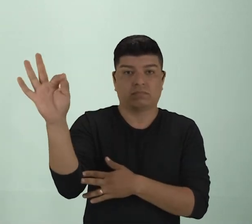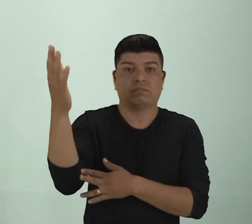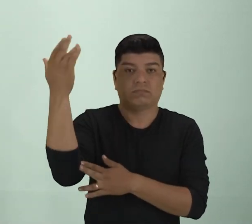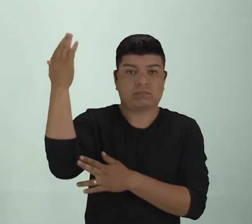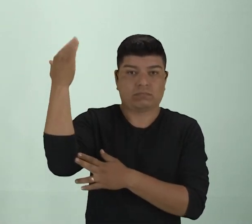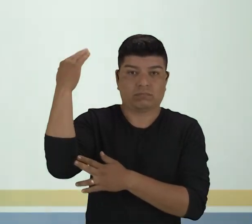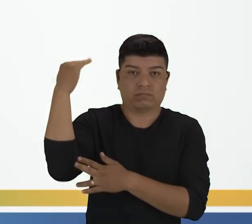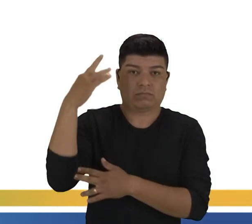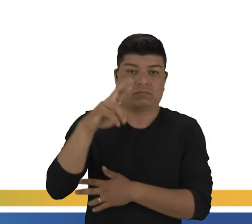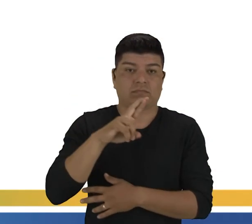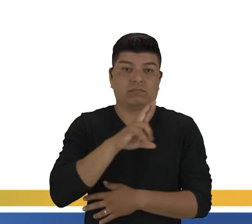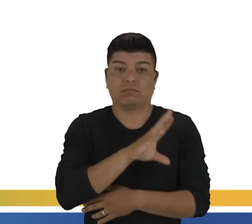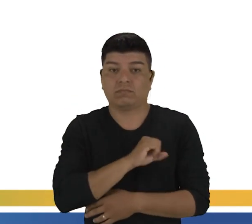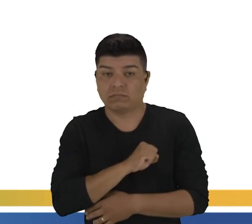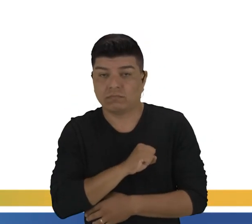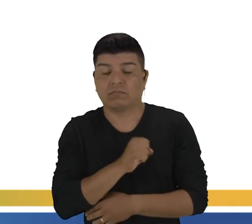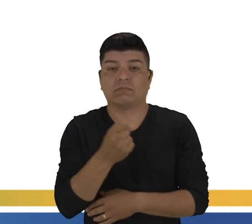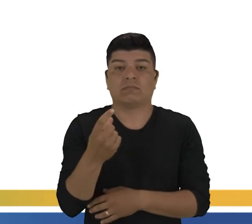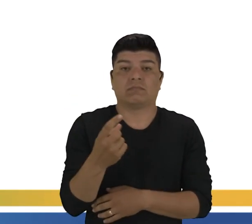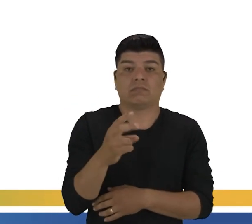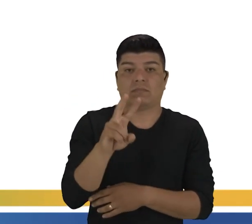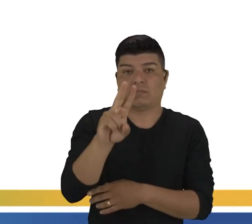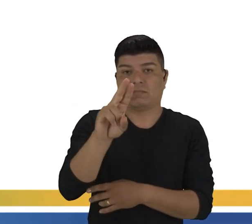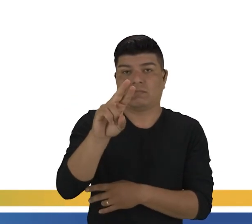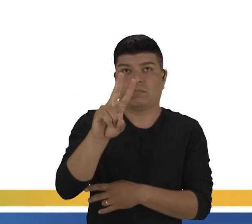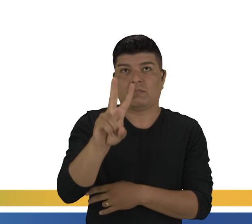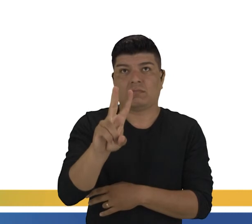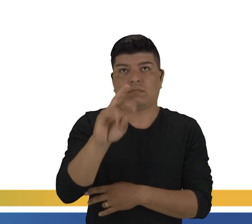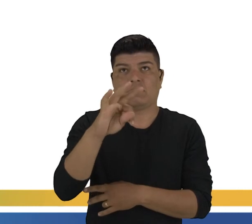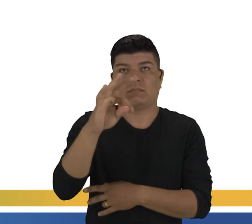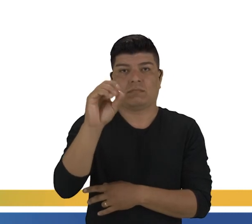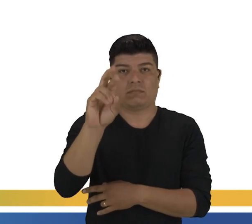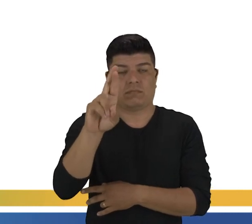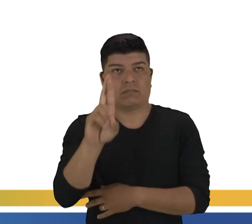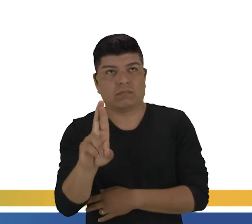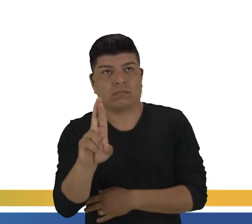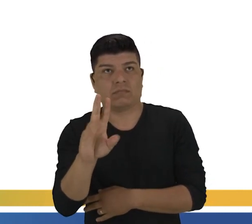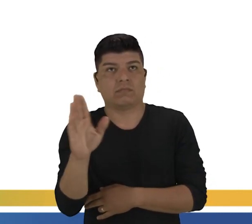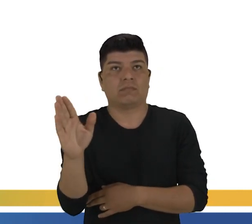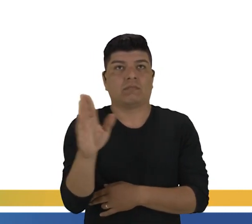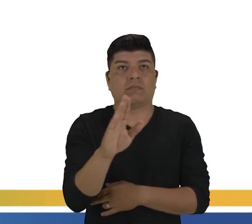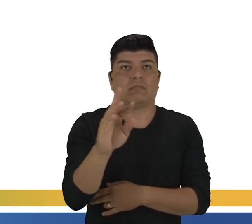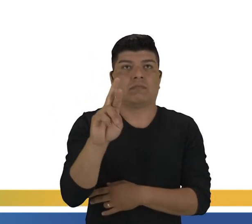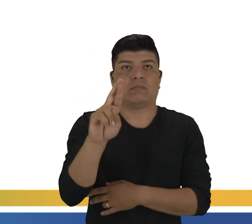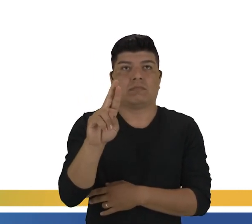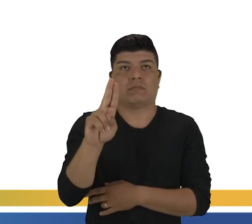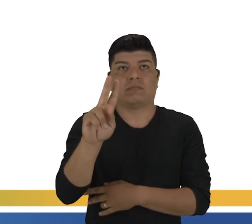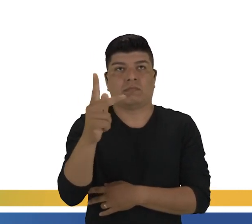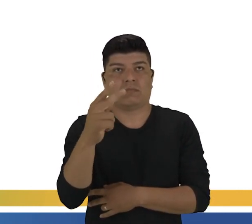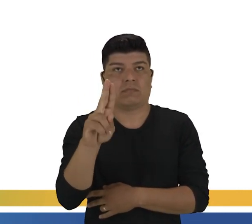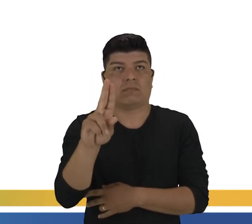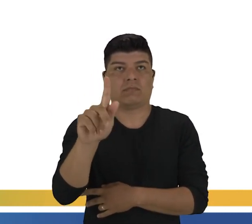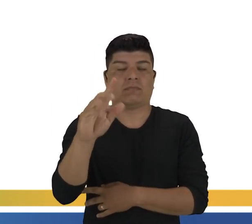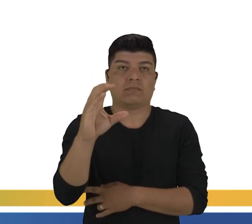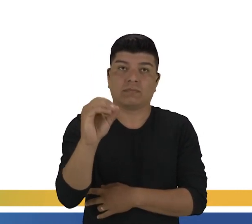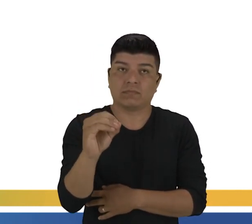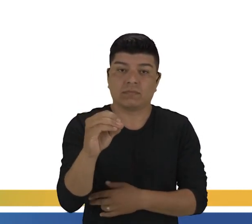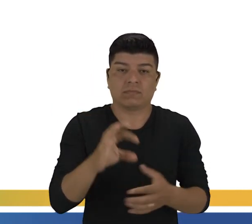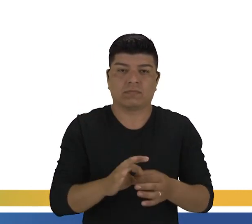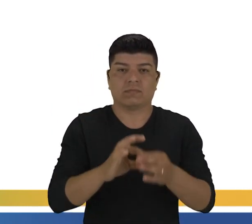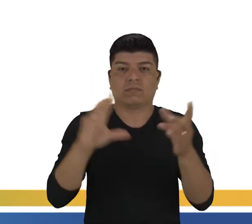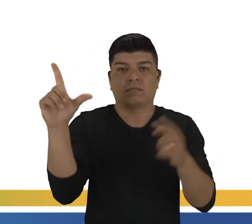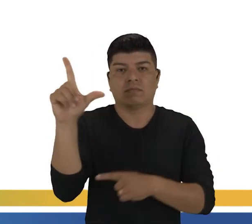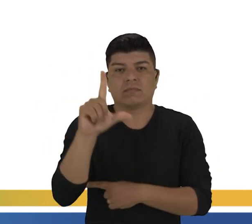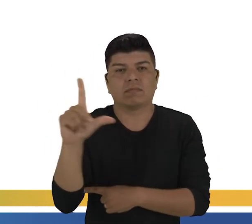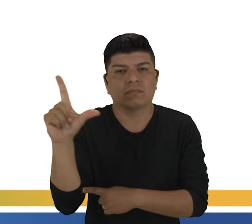época romântica, chamado Victor Hugo. Ele dizia assim: a liberdade literária é